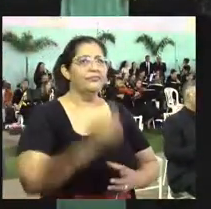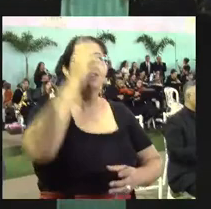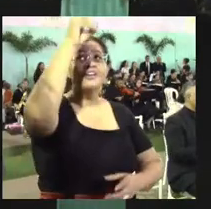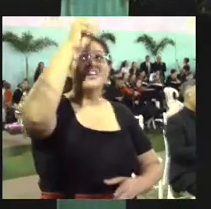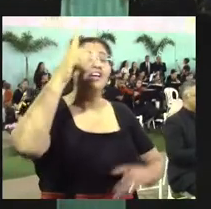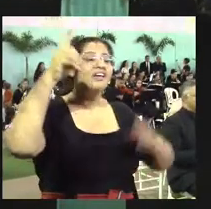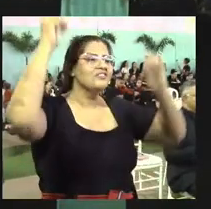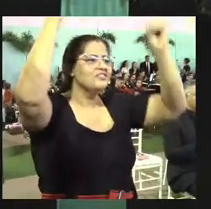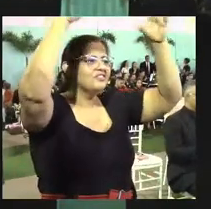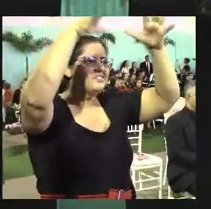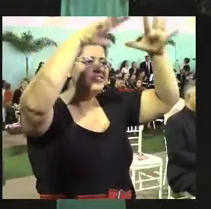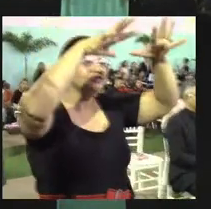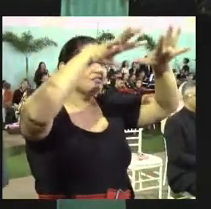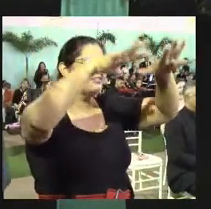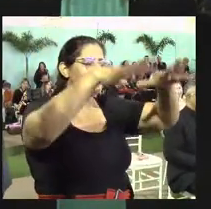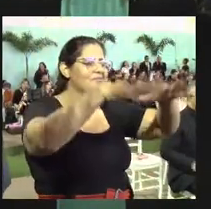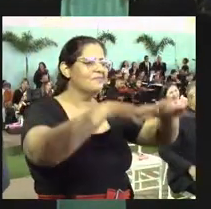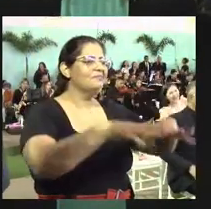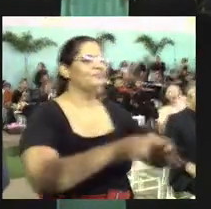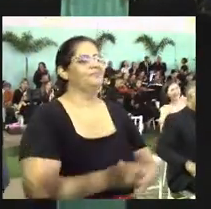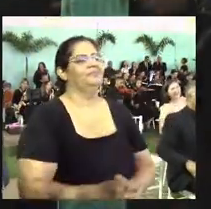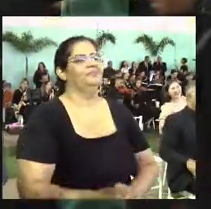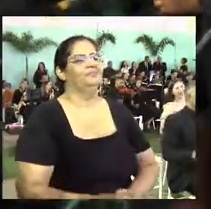Deus te abençoe